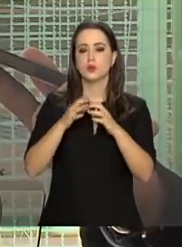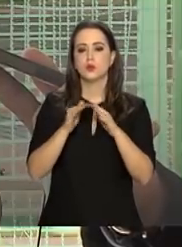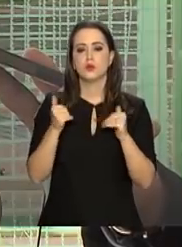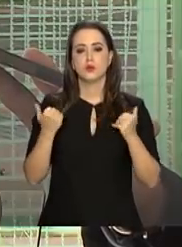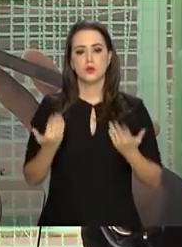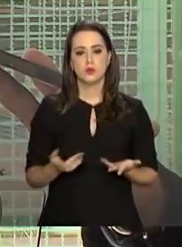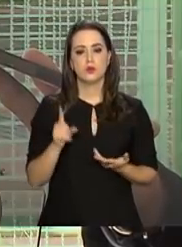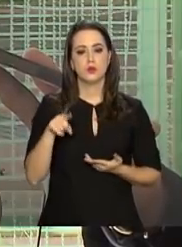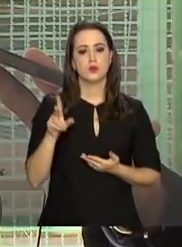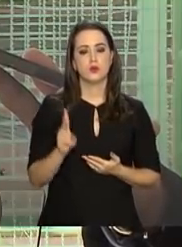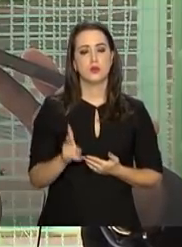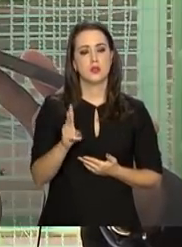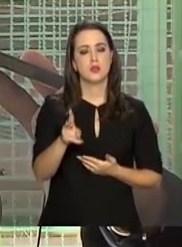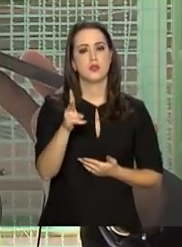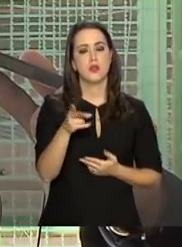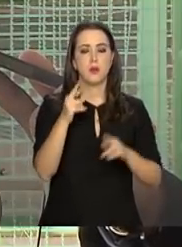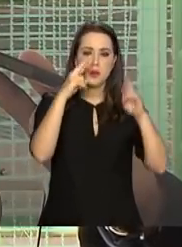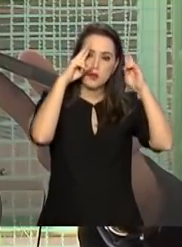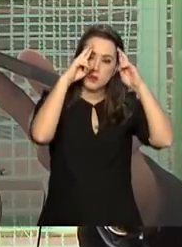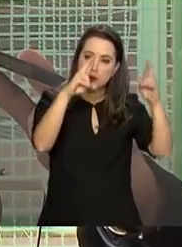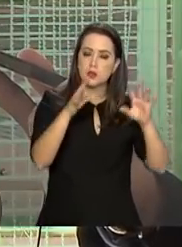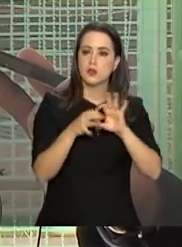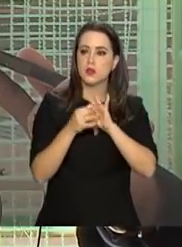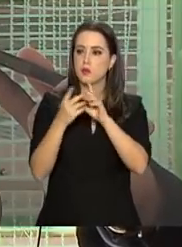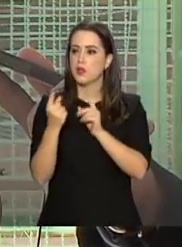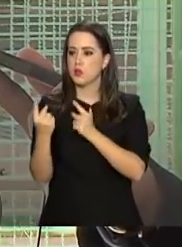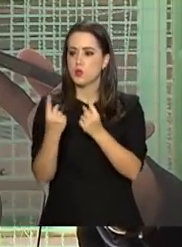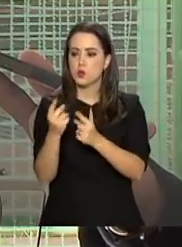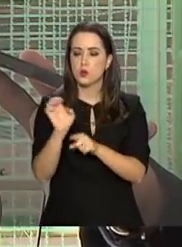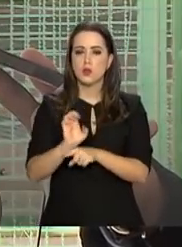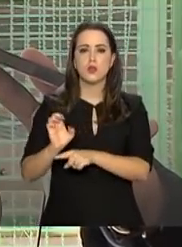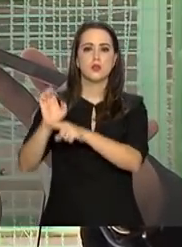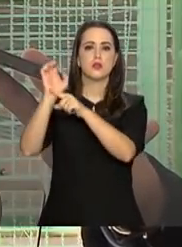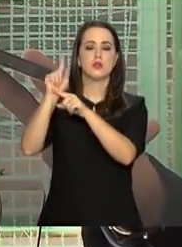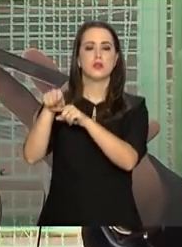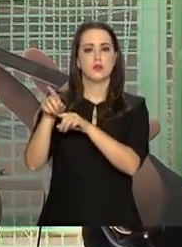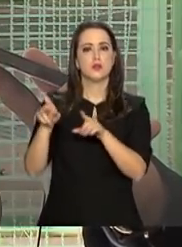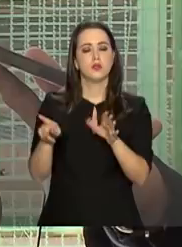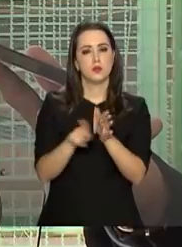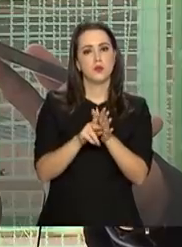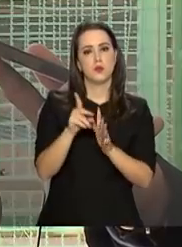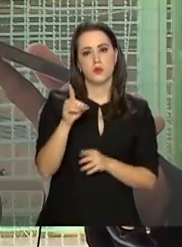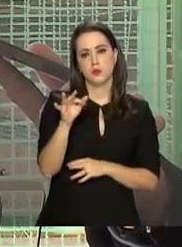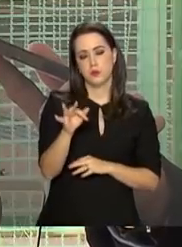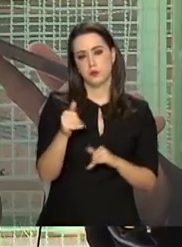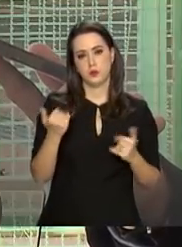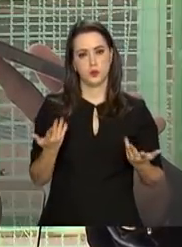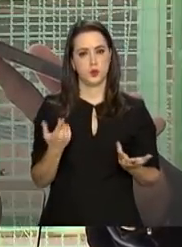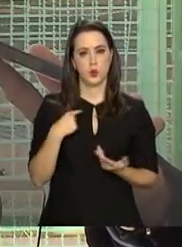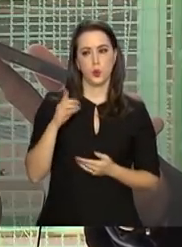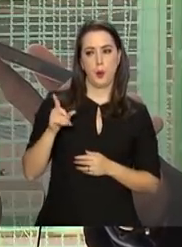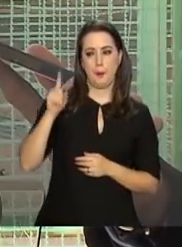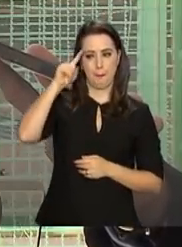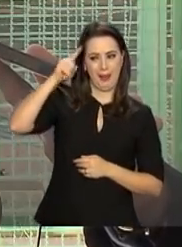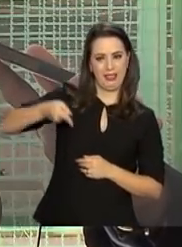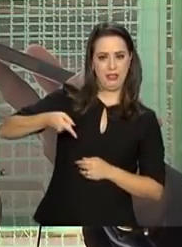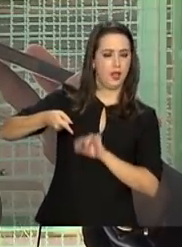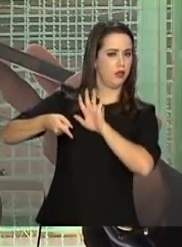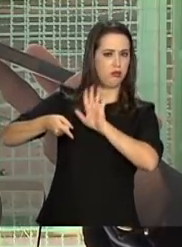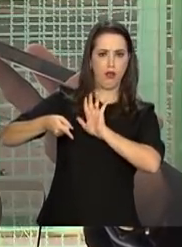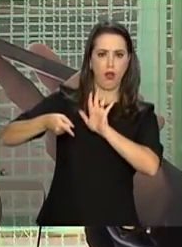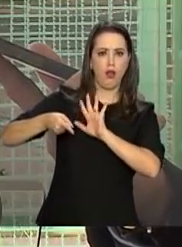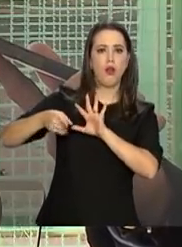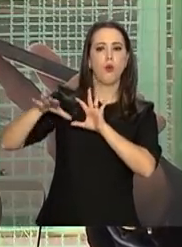claro que isso sempre respeitando aí a autonomia dos estados e do Distrito Federal Não é não é trazer as polícias pro